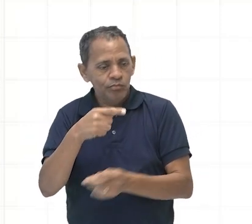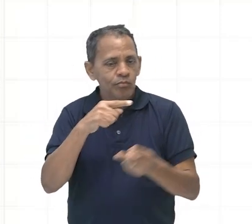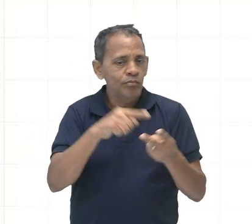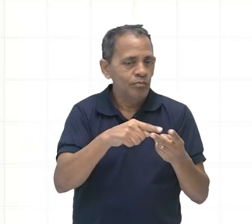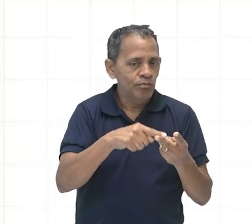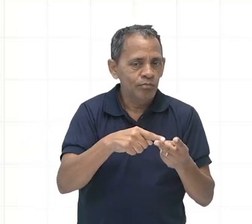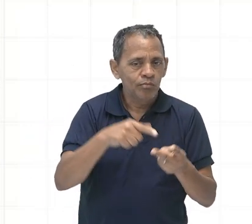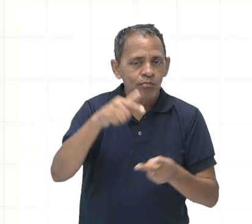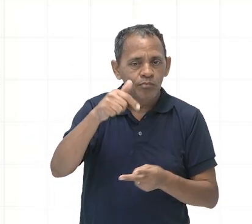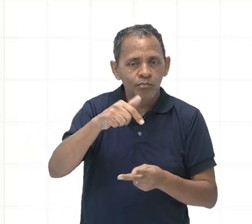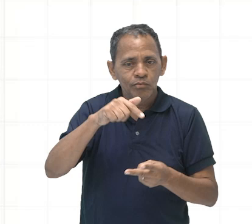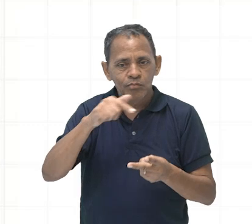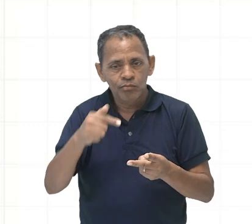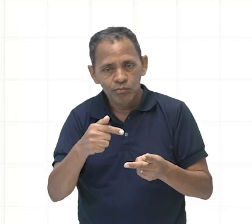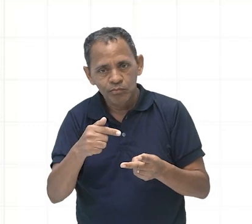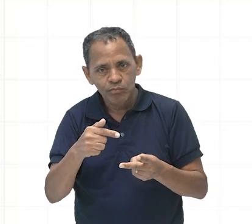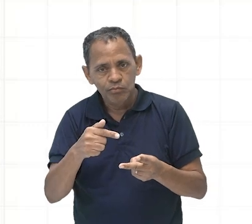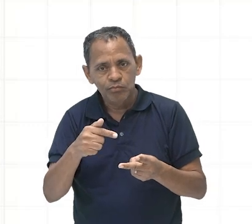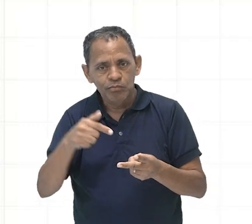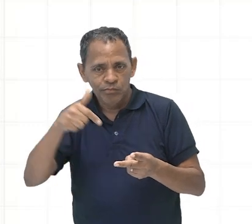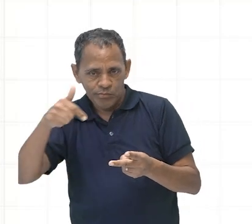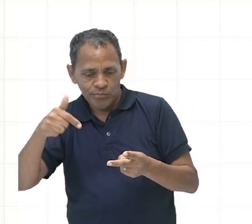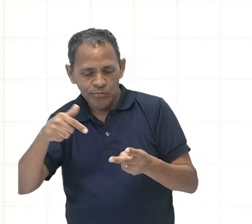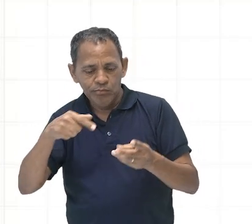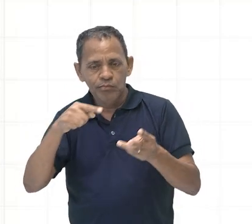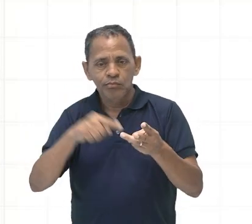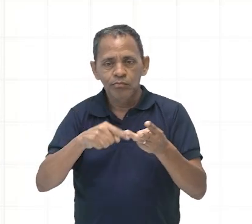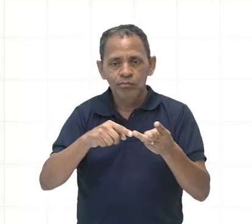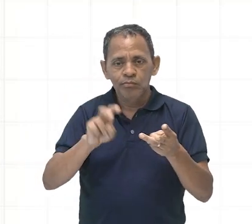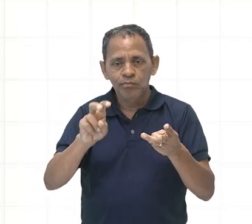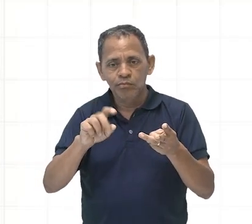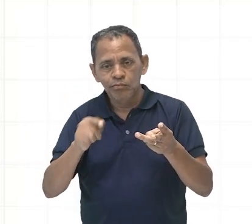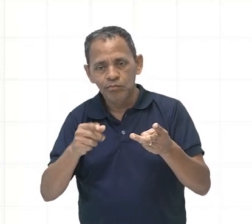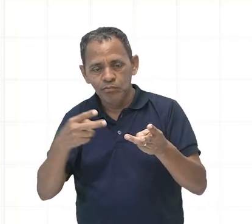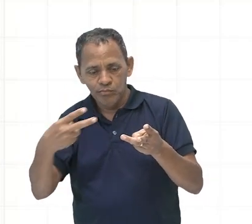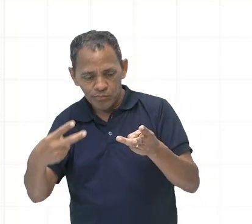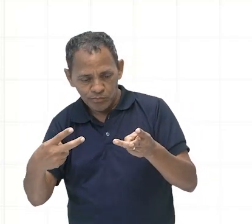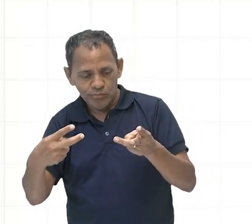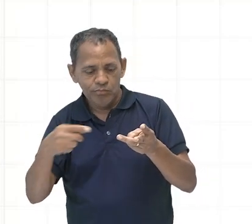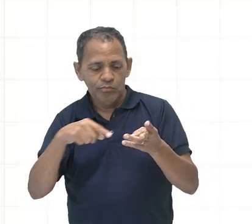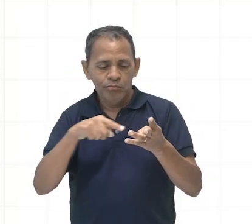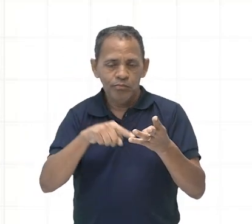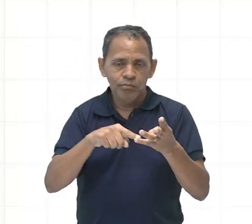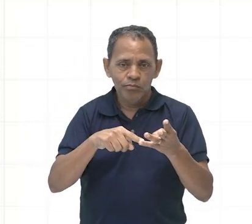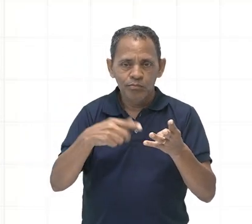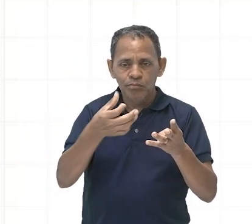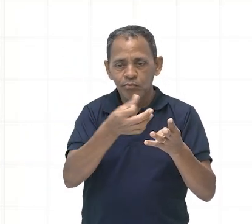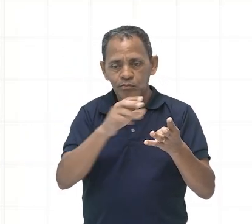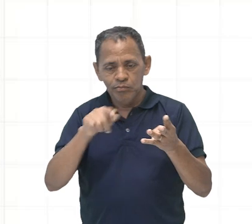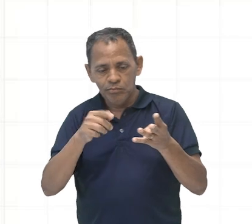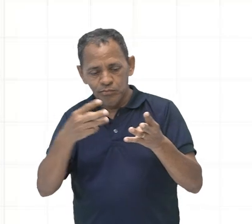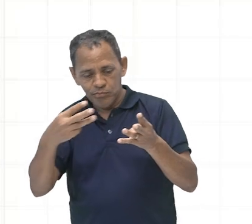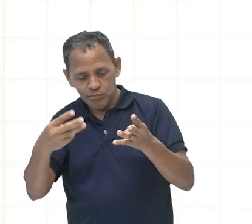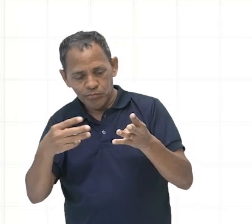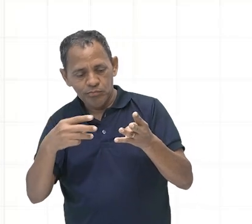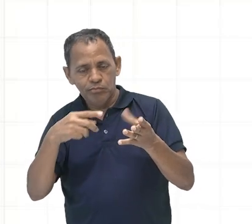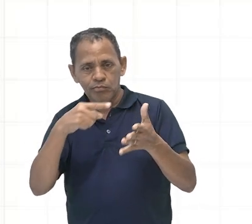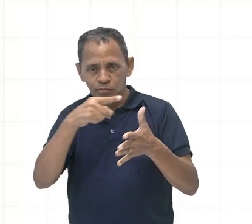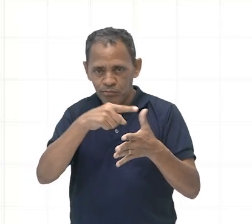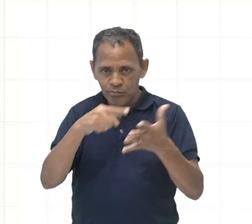2, 7,7, o aluno 3, 5,2, o aluno 4, 6,3, o aluno